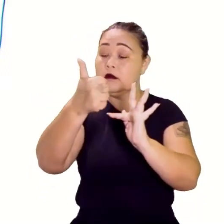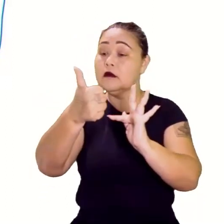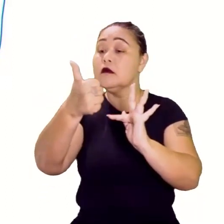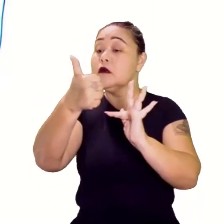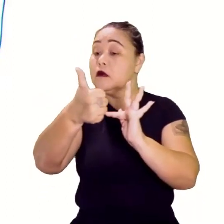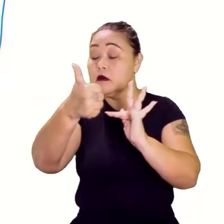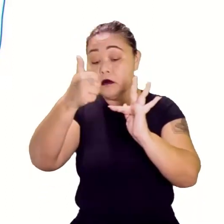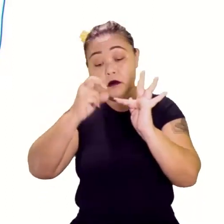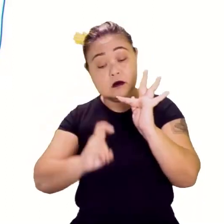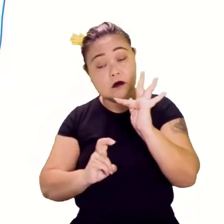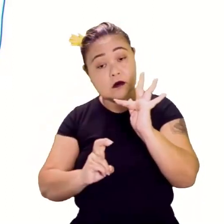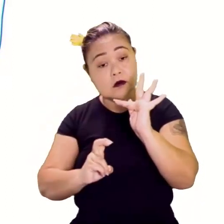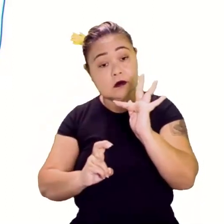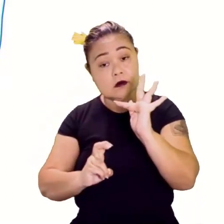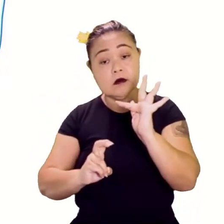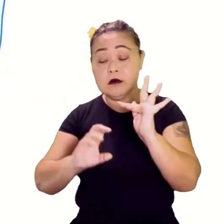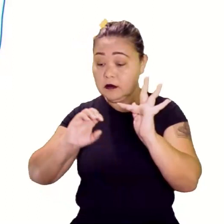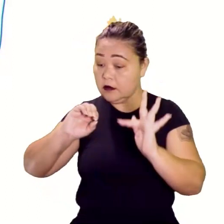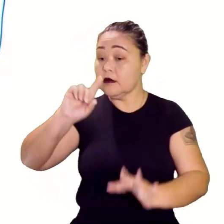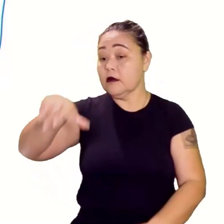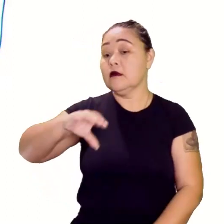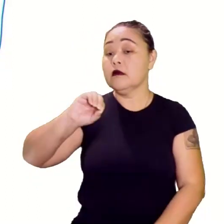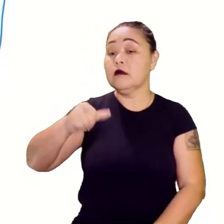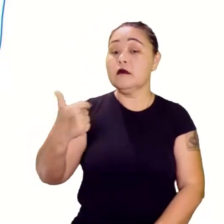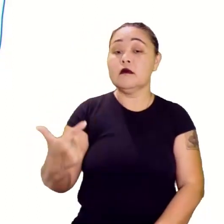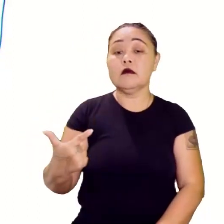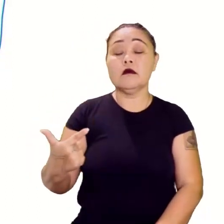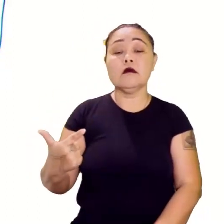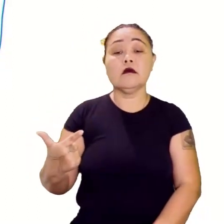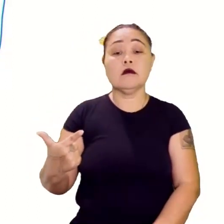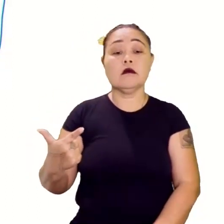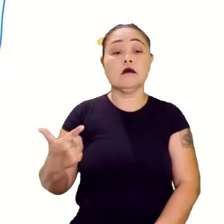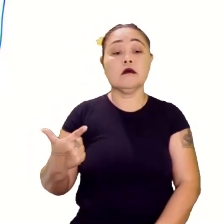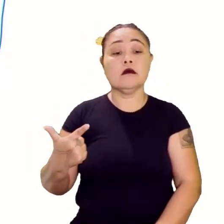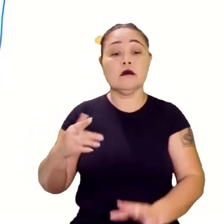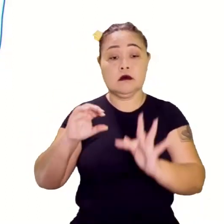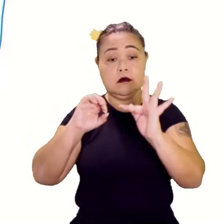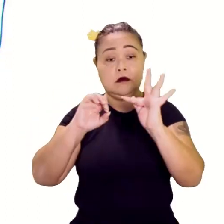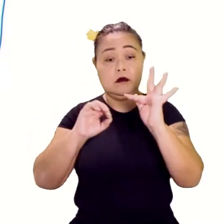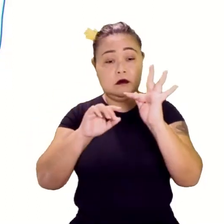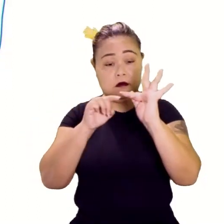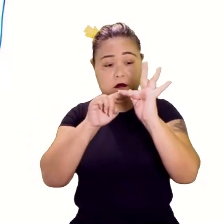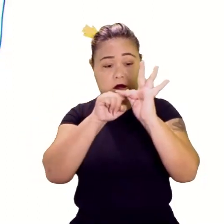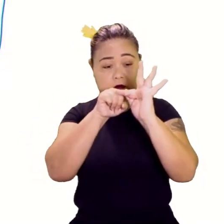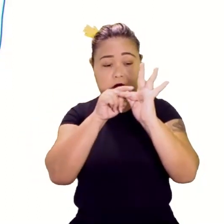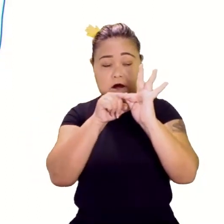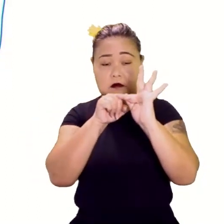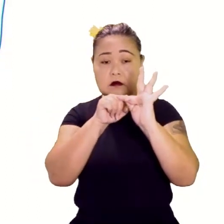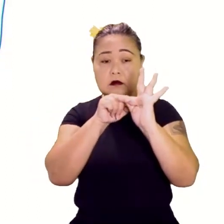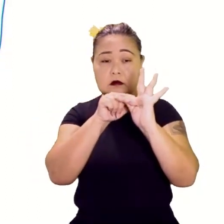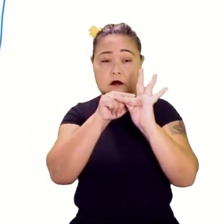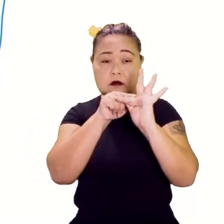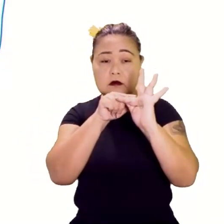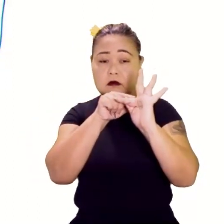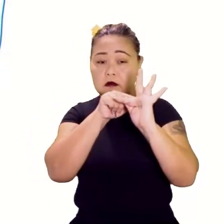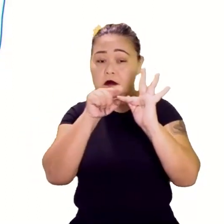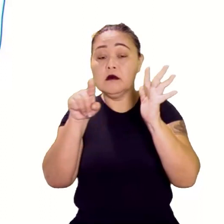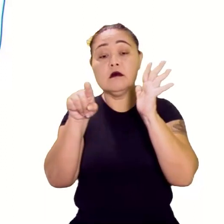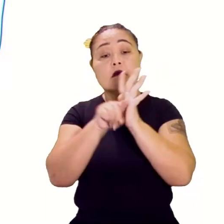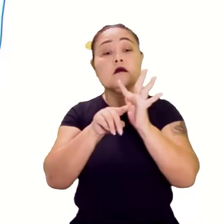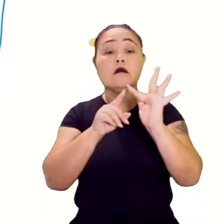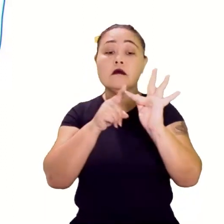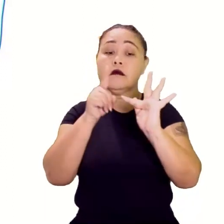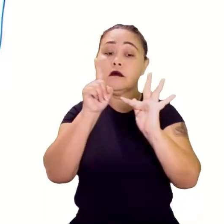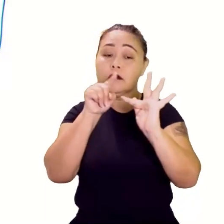o que é 1/5? 0,2, né? 0,2. Se eu tenho 0,2 para x, aqui assim, ó. 0,2 para x, eu tenho menos 1 para